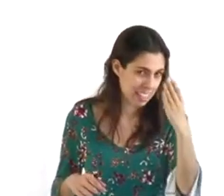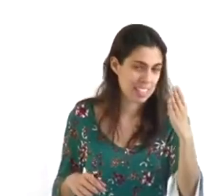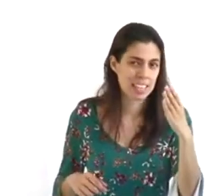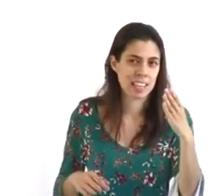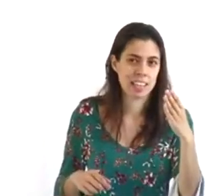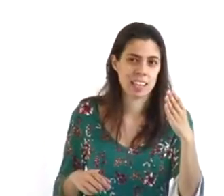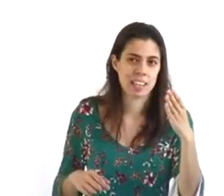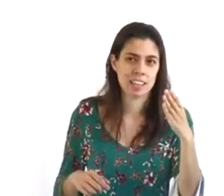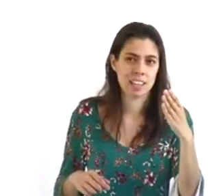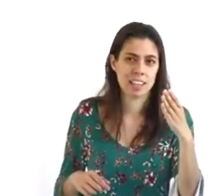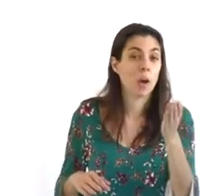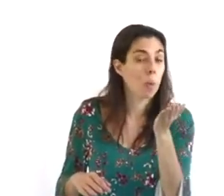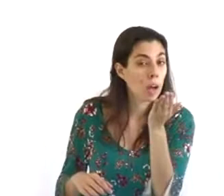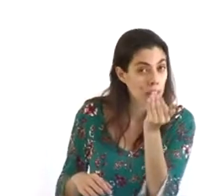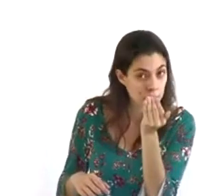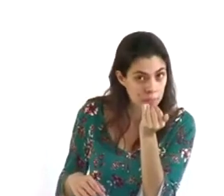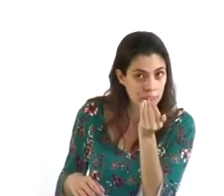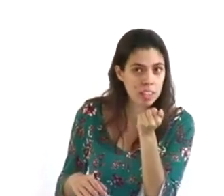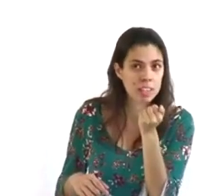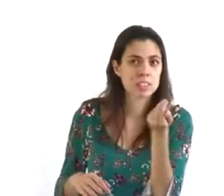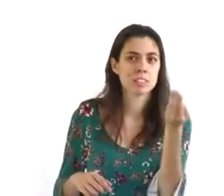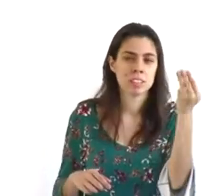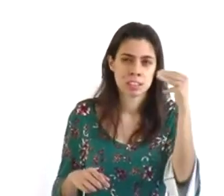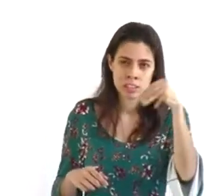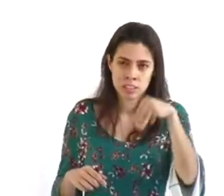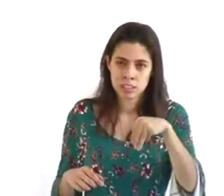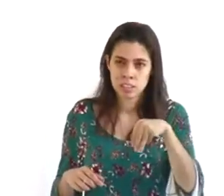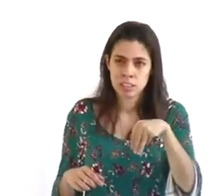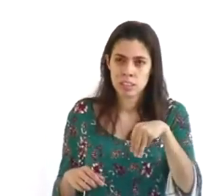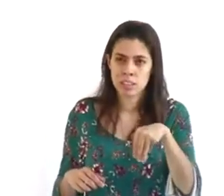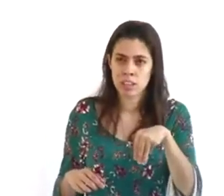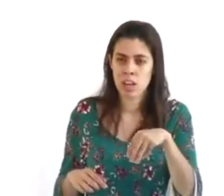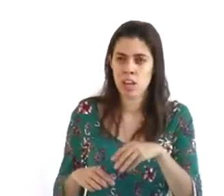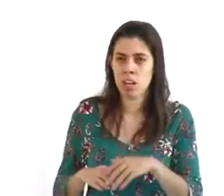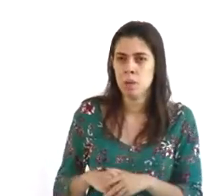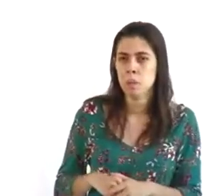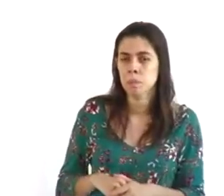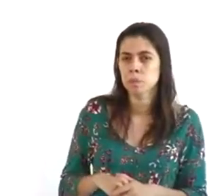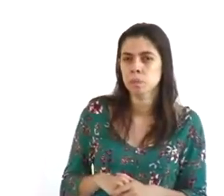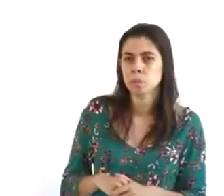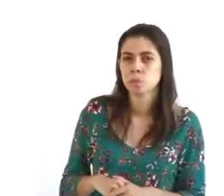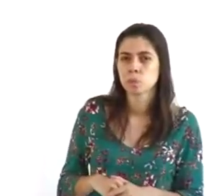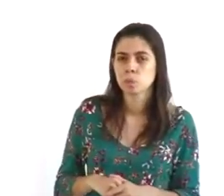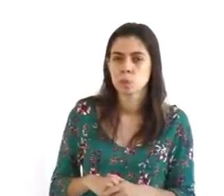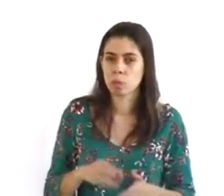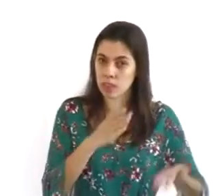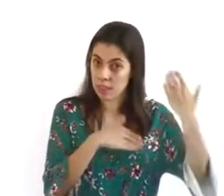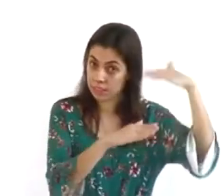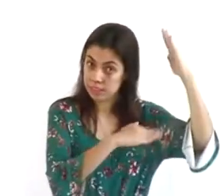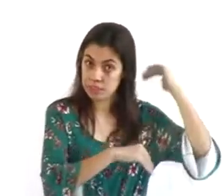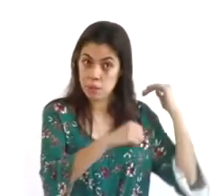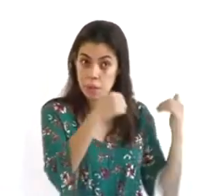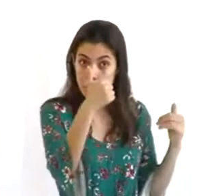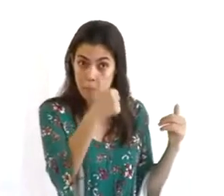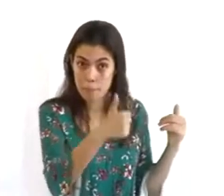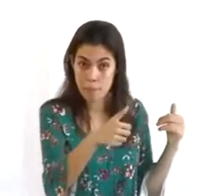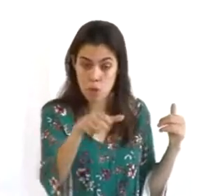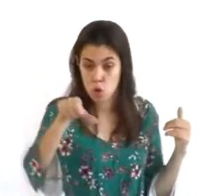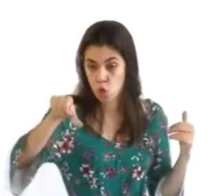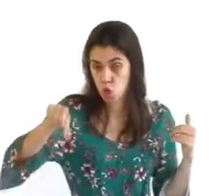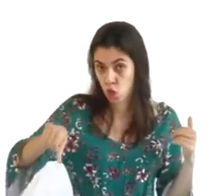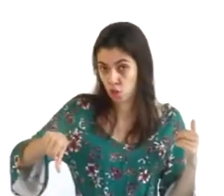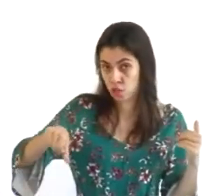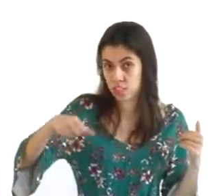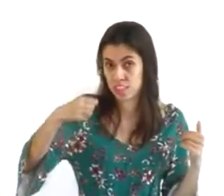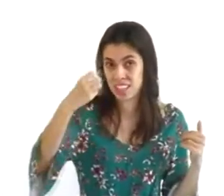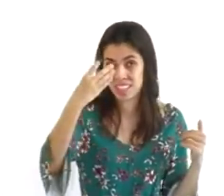dá, pelo alimento que chega à nossa mesa. Em 1949, o presidente do Brasil, Dutra, ele